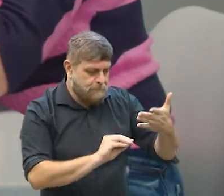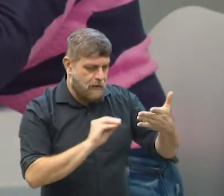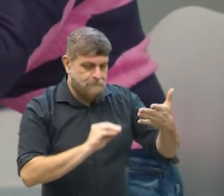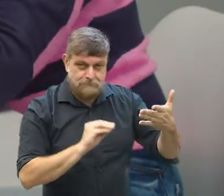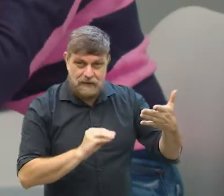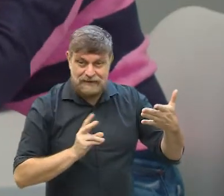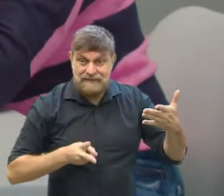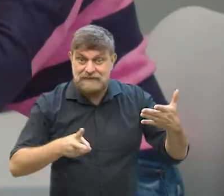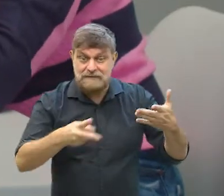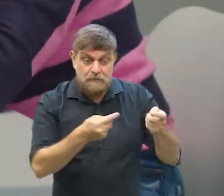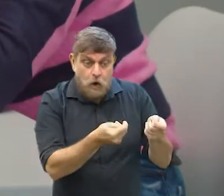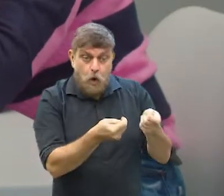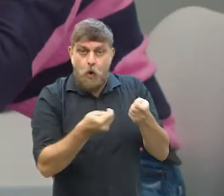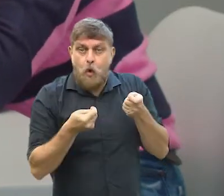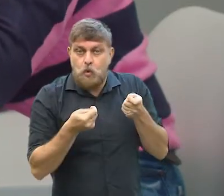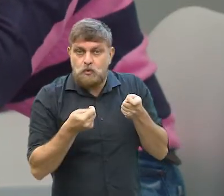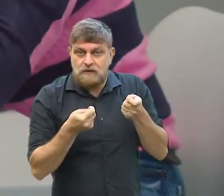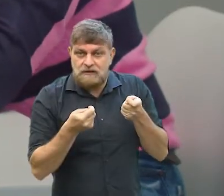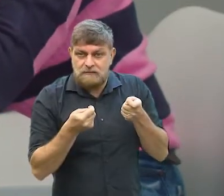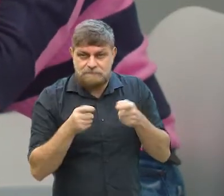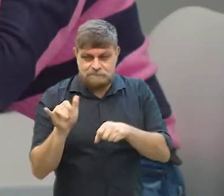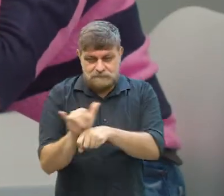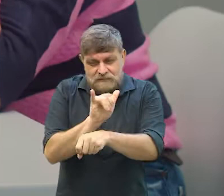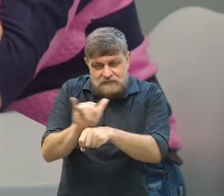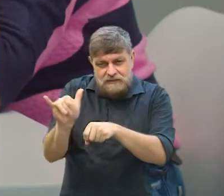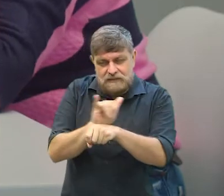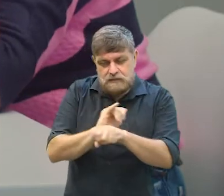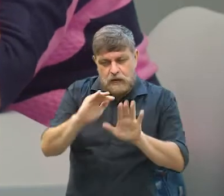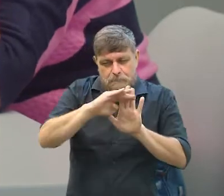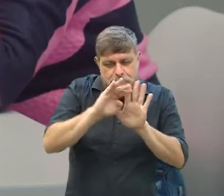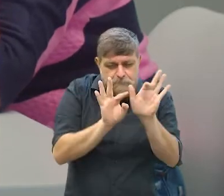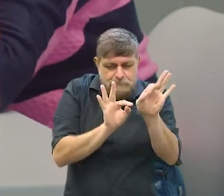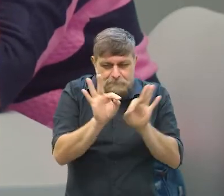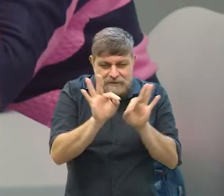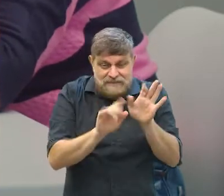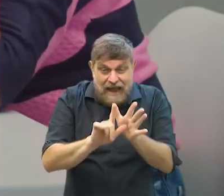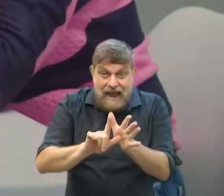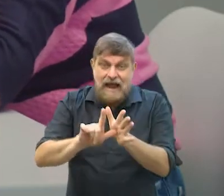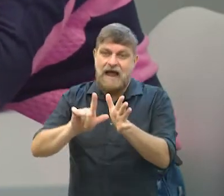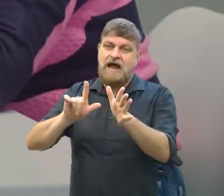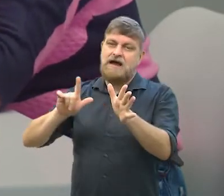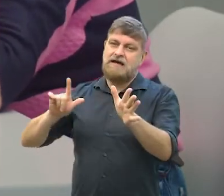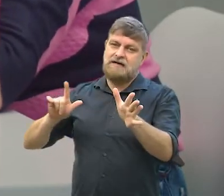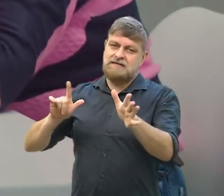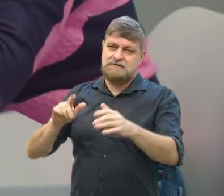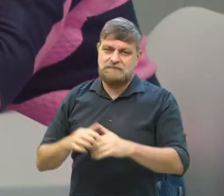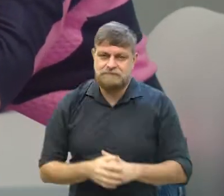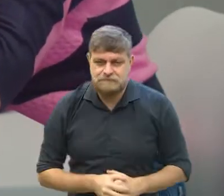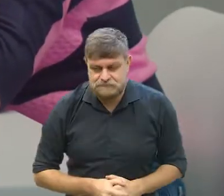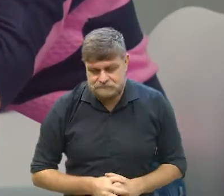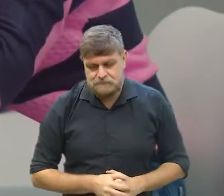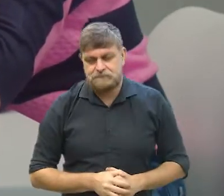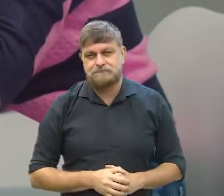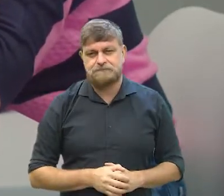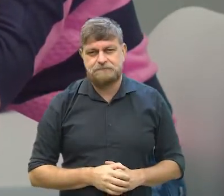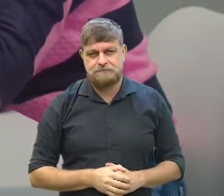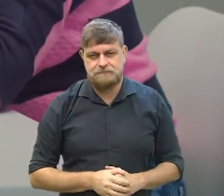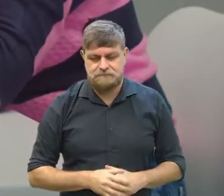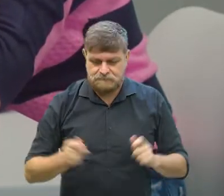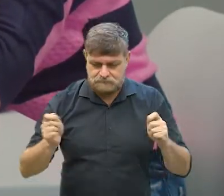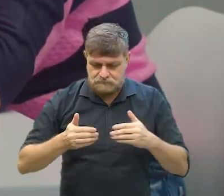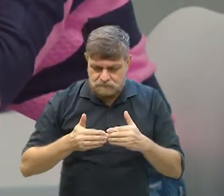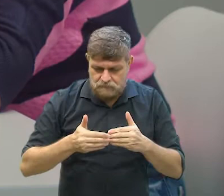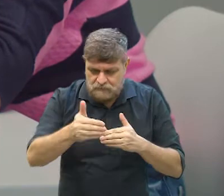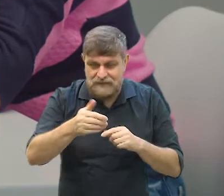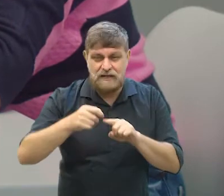controle. Fazer um processo de planejar antes de gastar. Então, a partir daí, eu posso fazer em